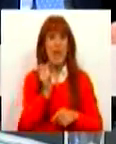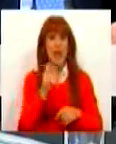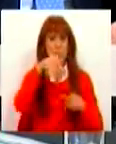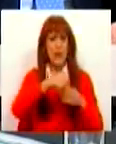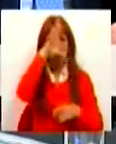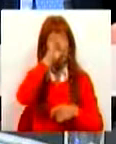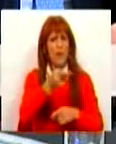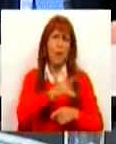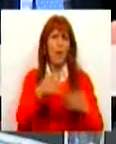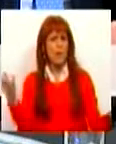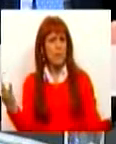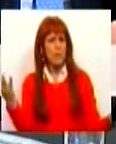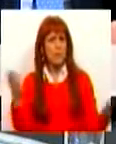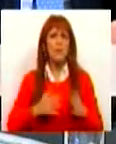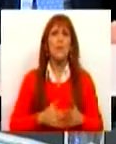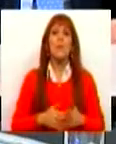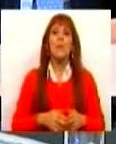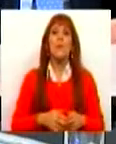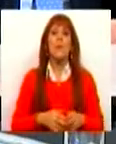em que esteve no Governo.